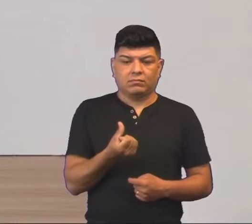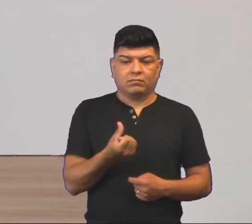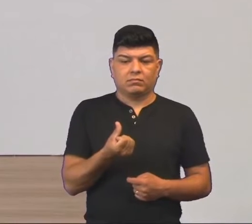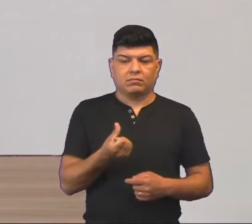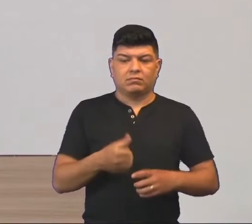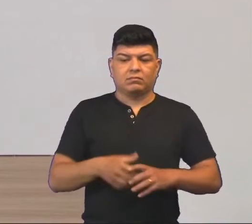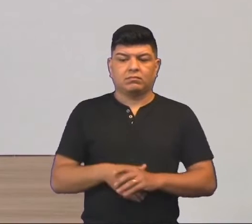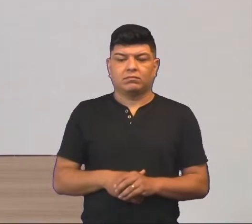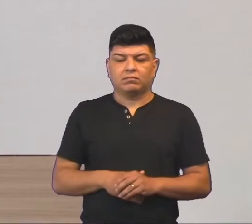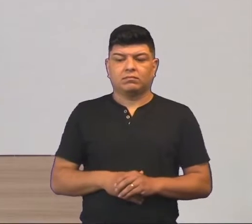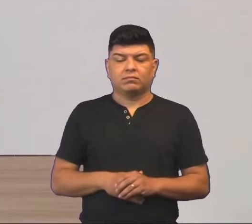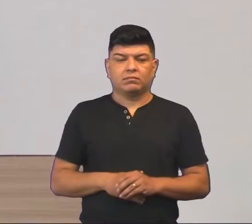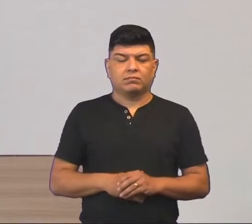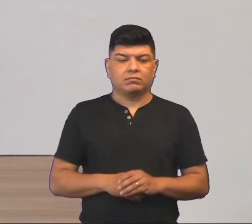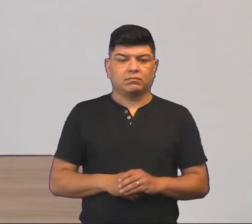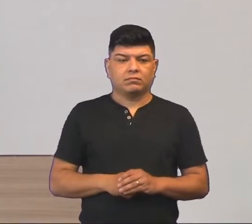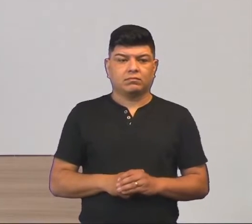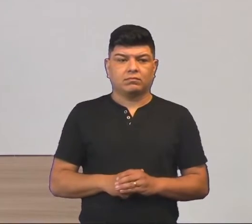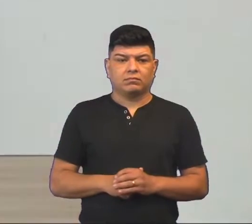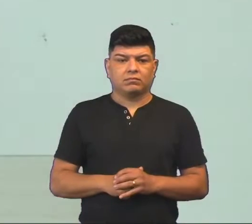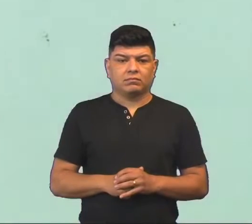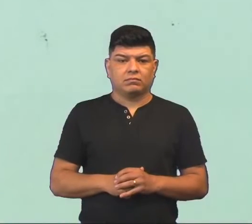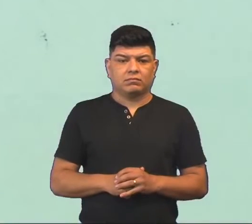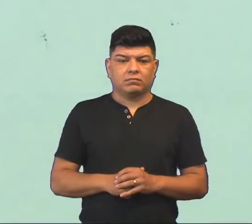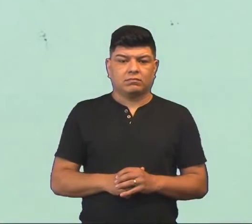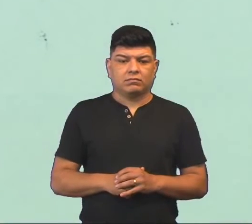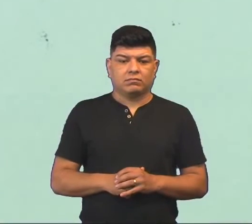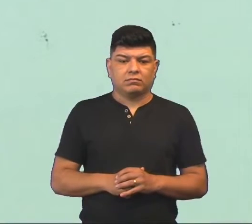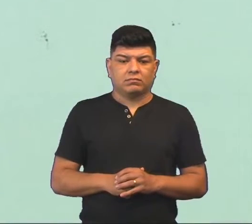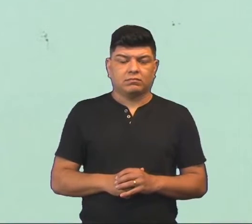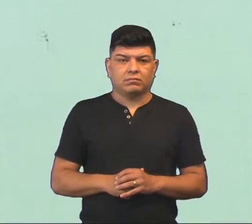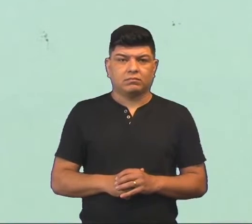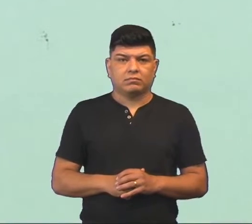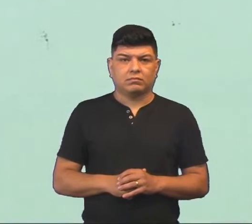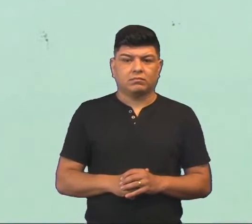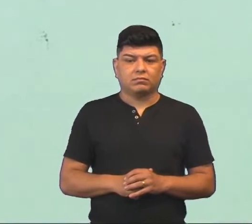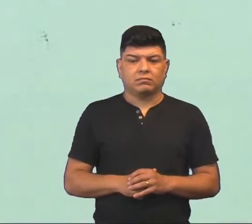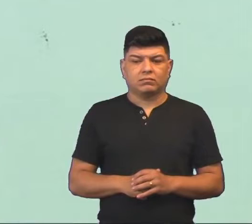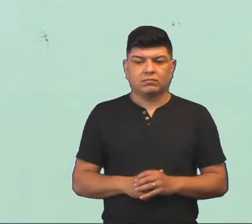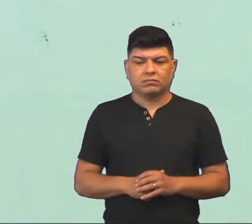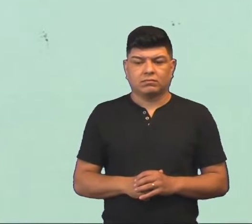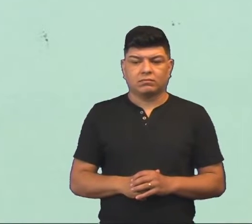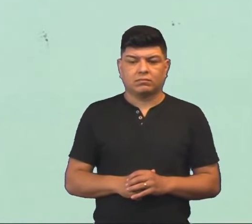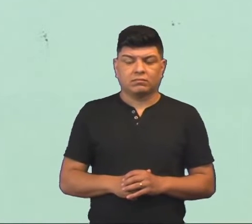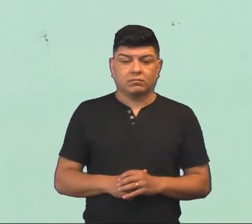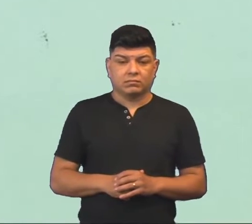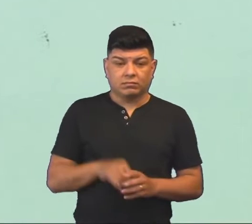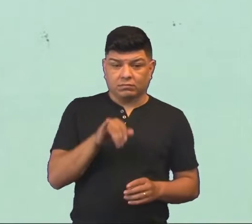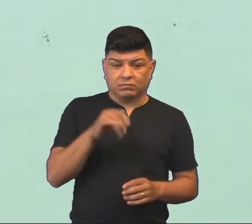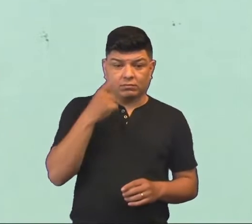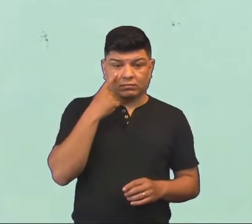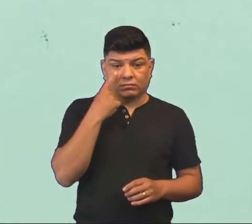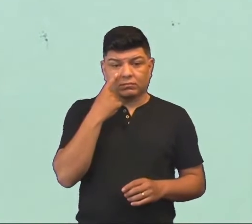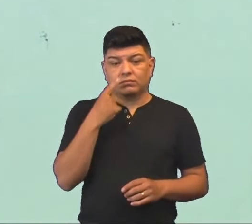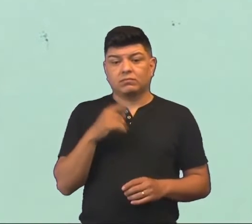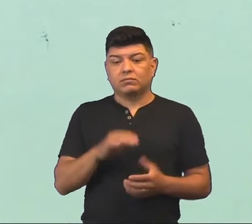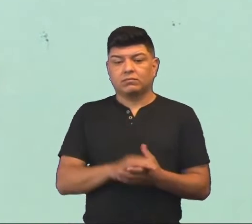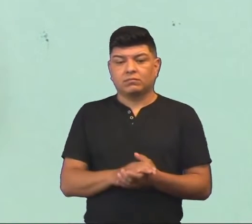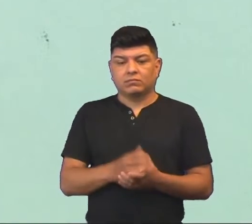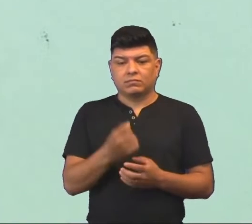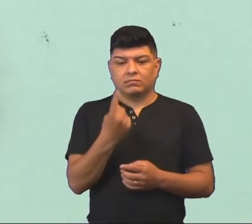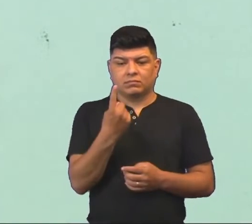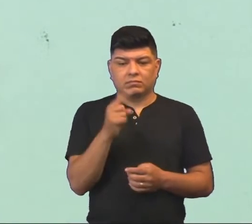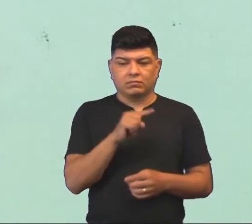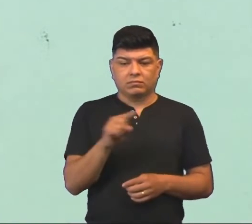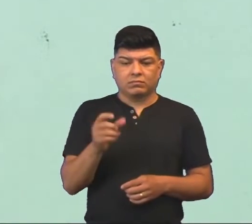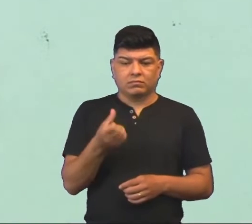tá? É 1/6. Agora, se você pegar isso aqui e observar, esse 1/6,